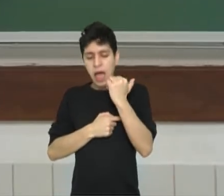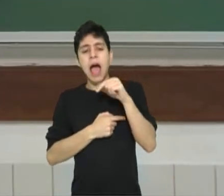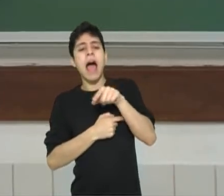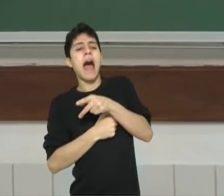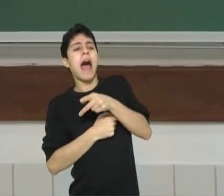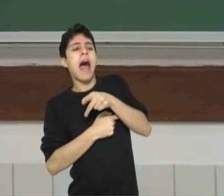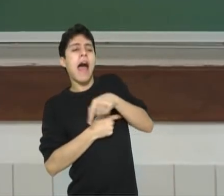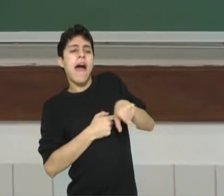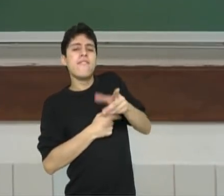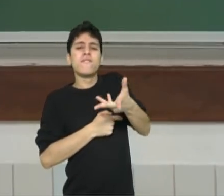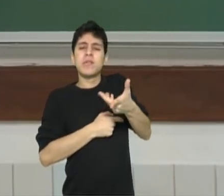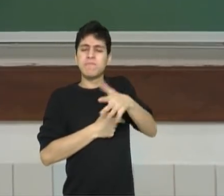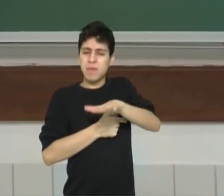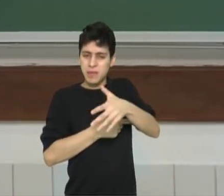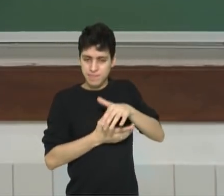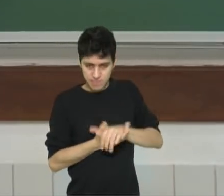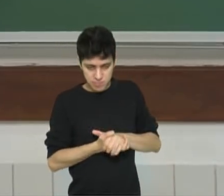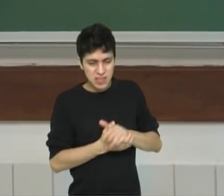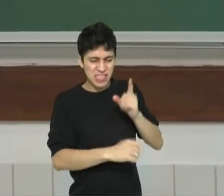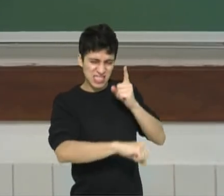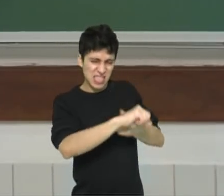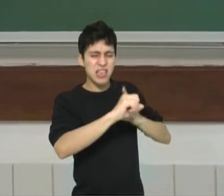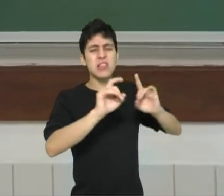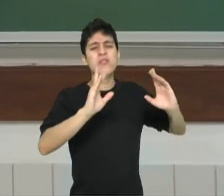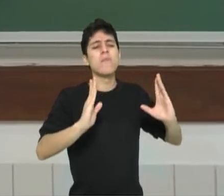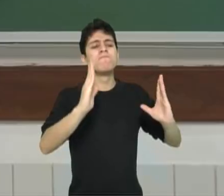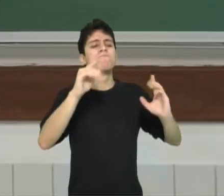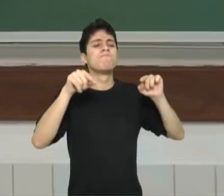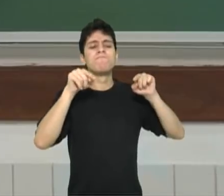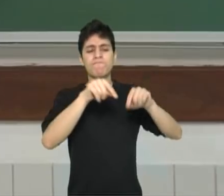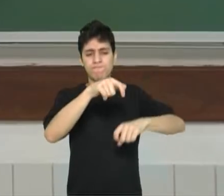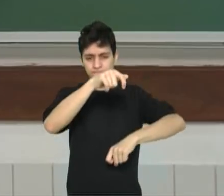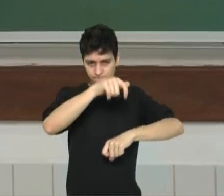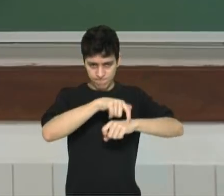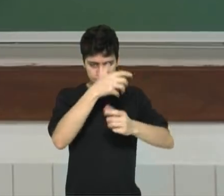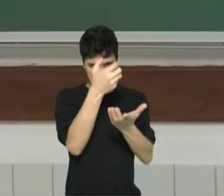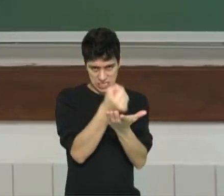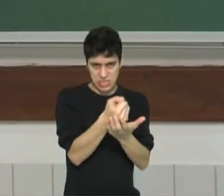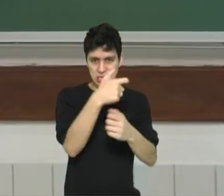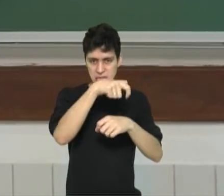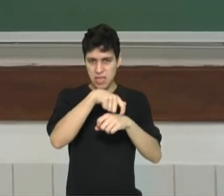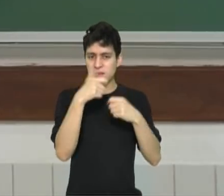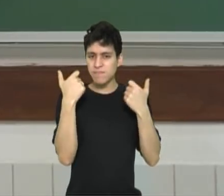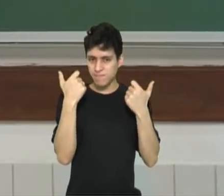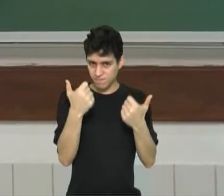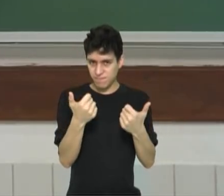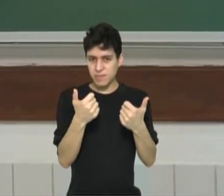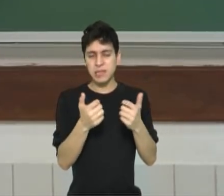e instantânea daquele instante, daquele exato momento. Então, esta é a diferença.